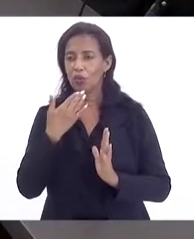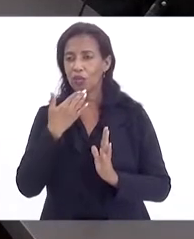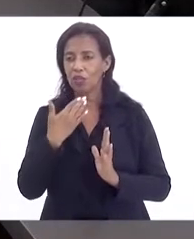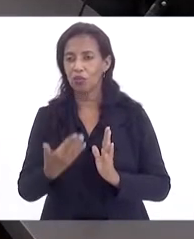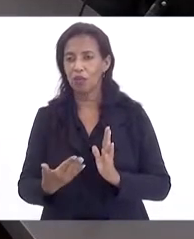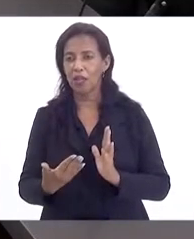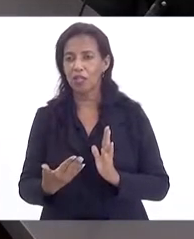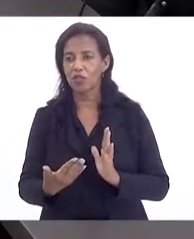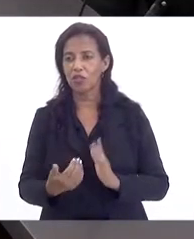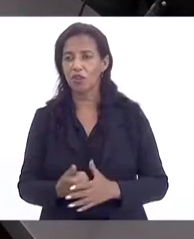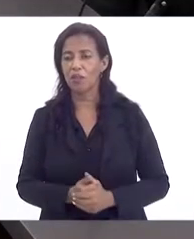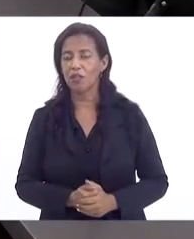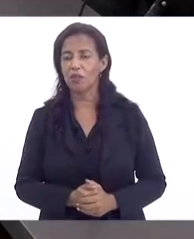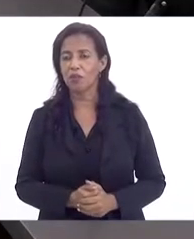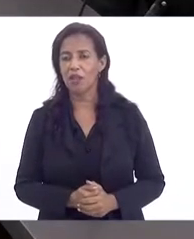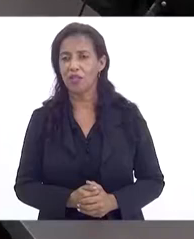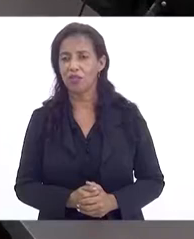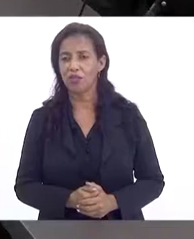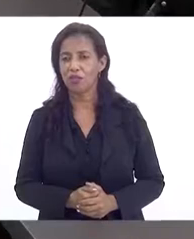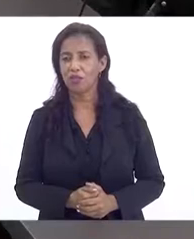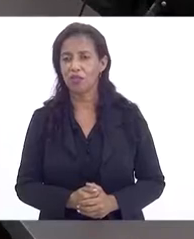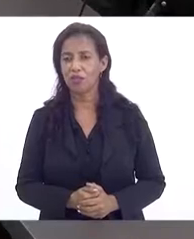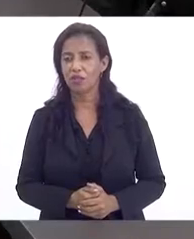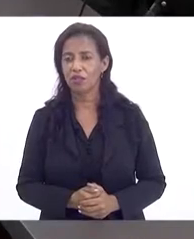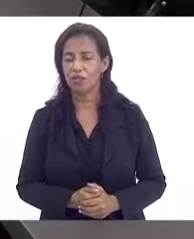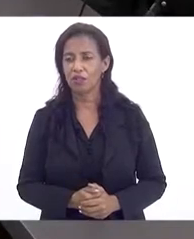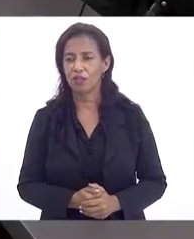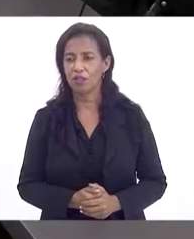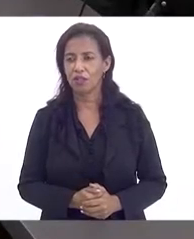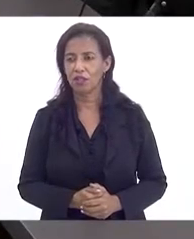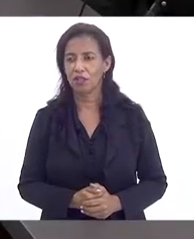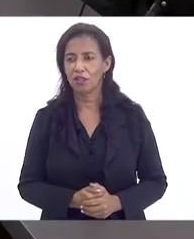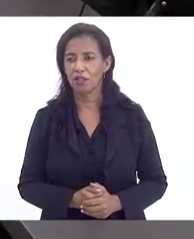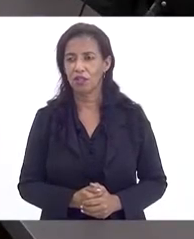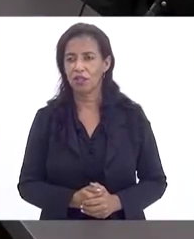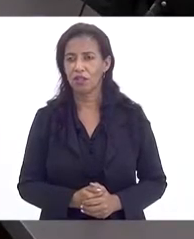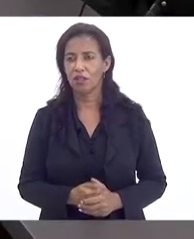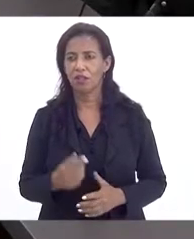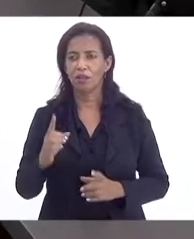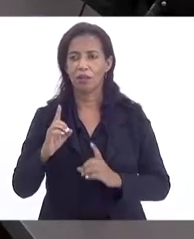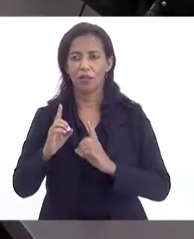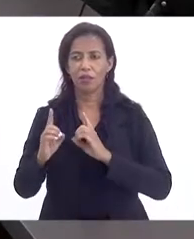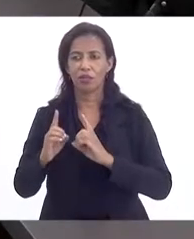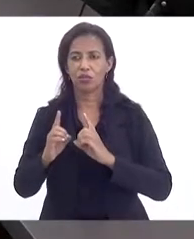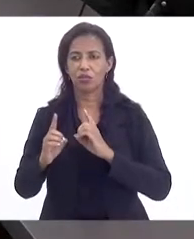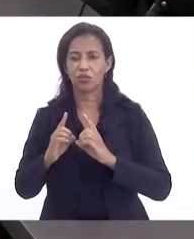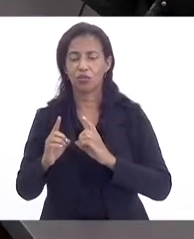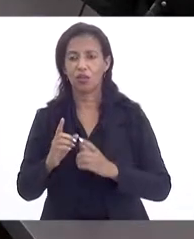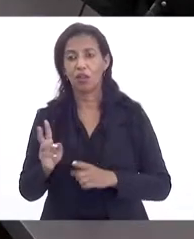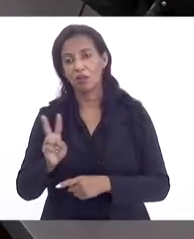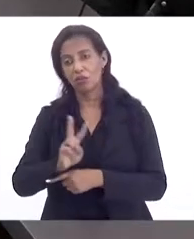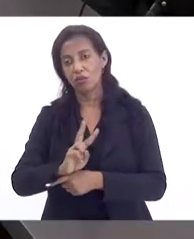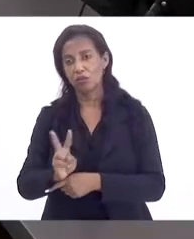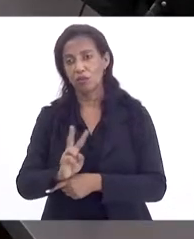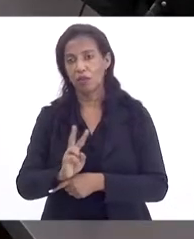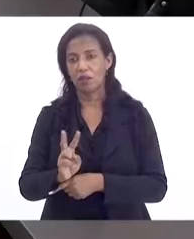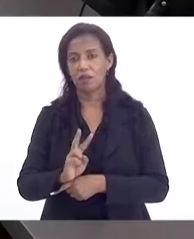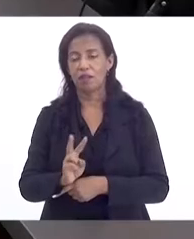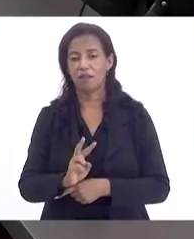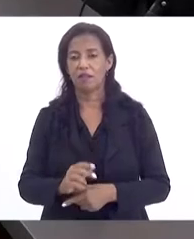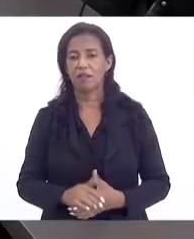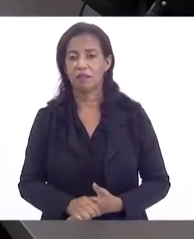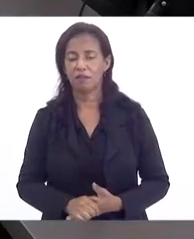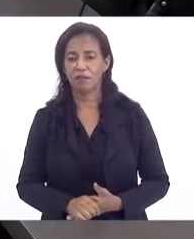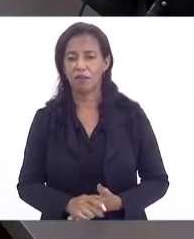aplicação. Não é para discutir. Então, perfeito. Para discutir. Se é a supervisão